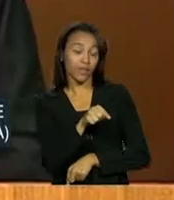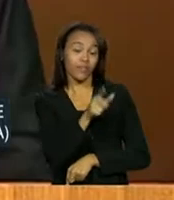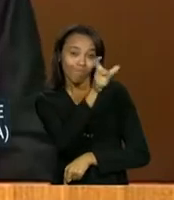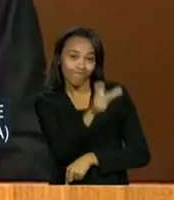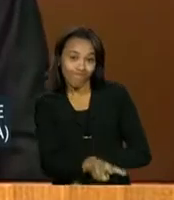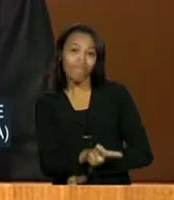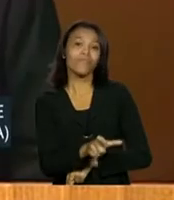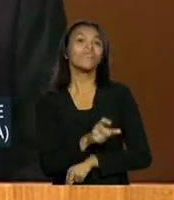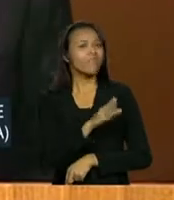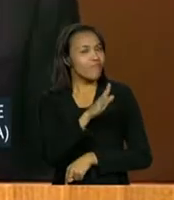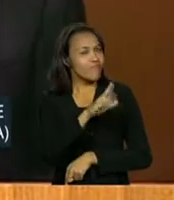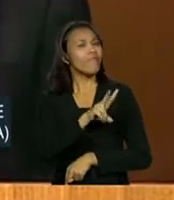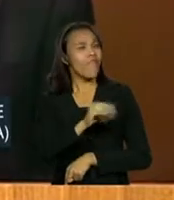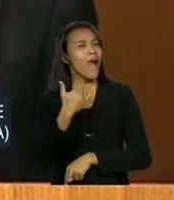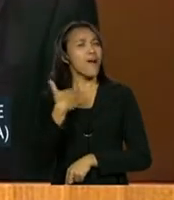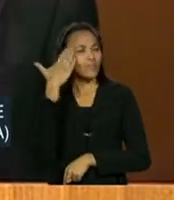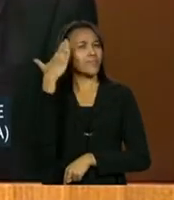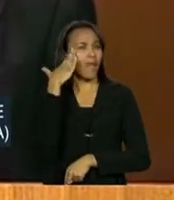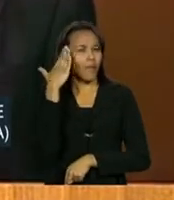você saberá